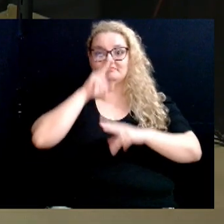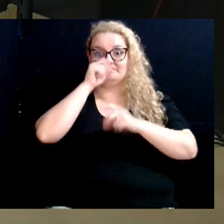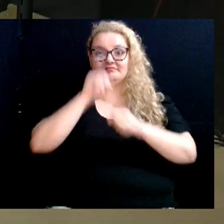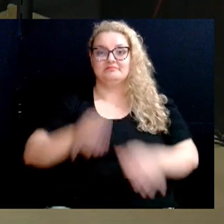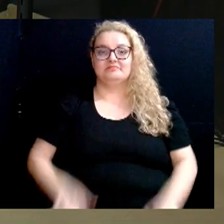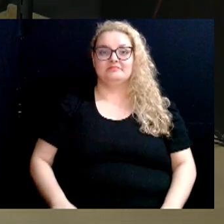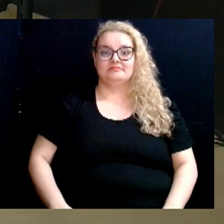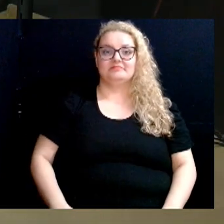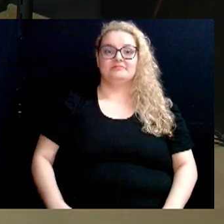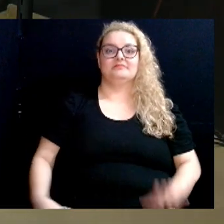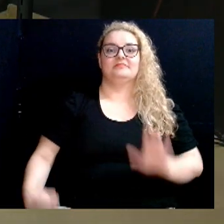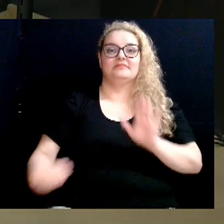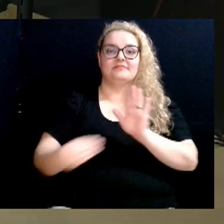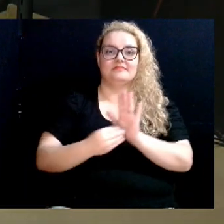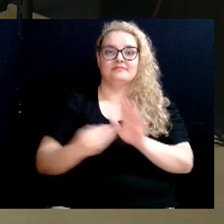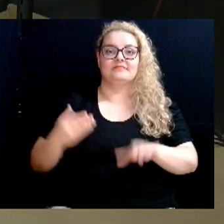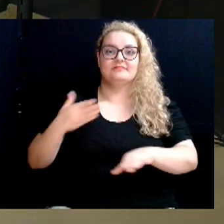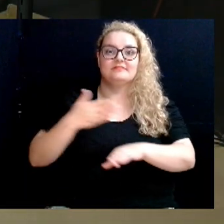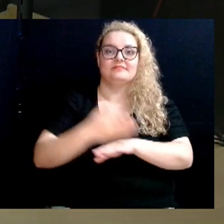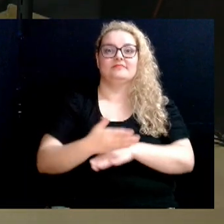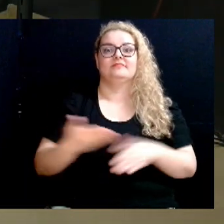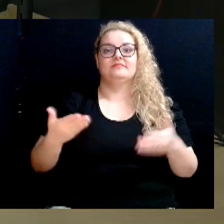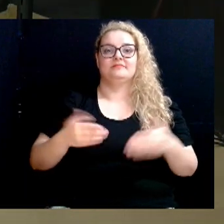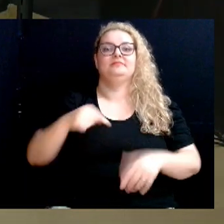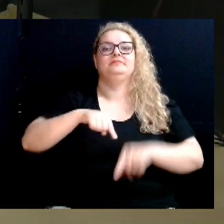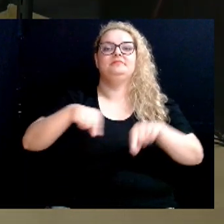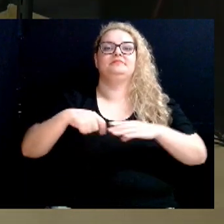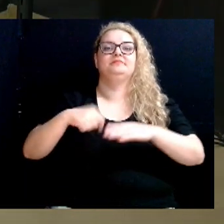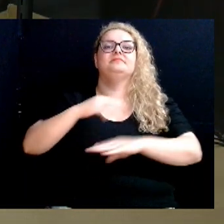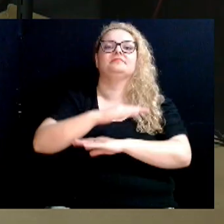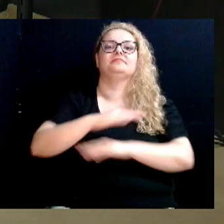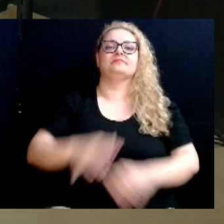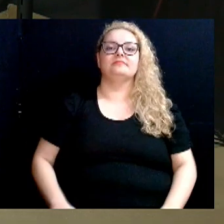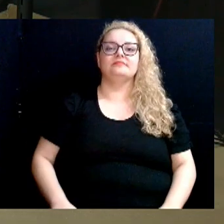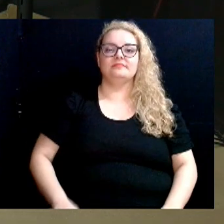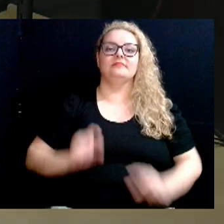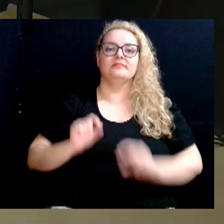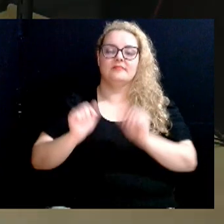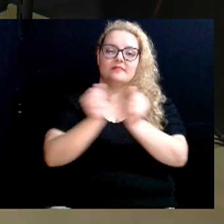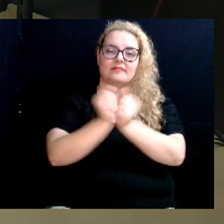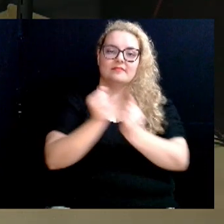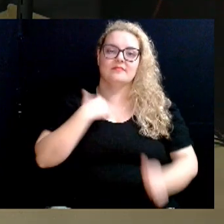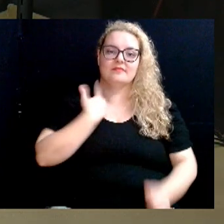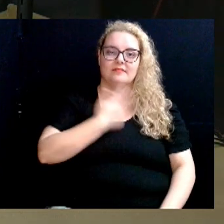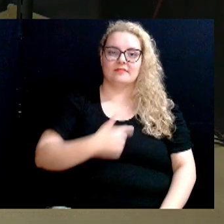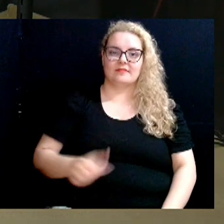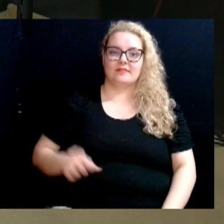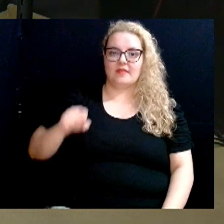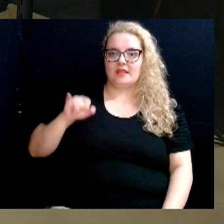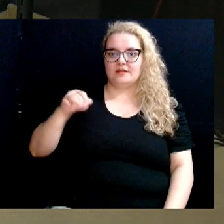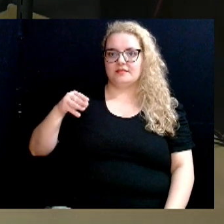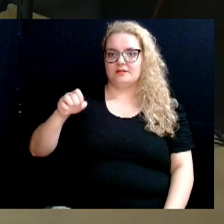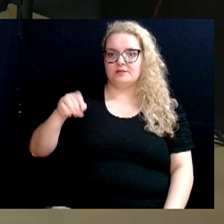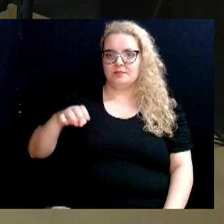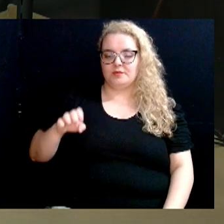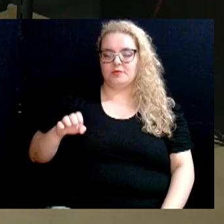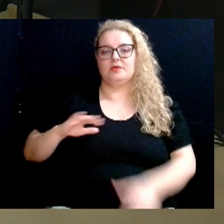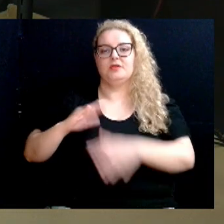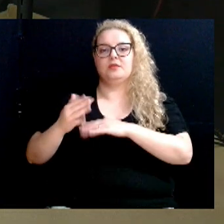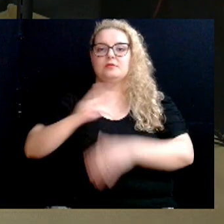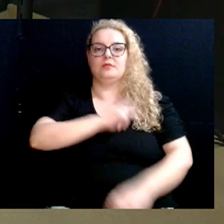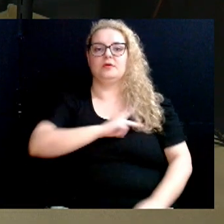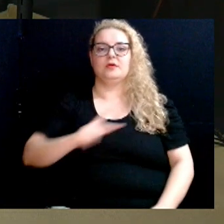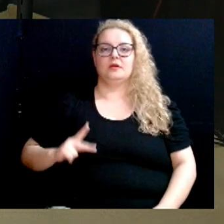última participação por hoje aqui no Estúdio Câmara. Quem está com a gente agora é a Simone Barbosa, da Ponte Preta. Ela diz